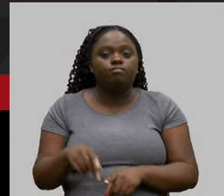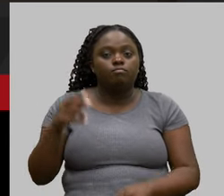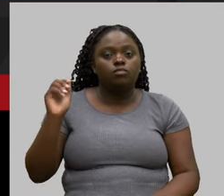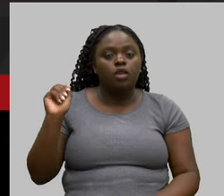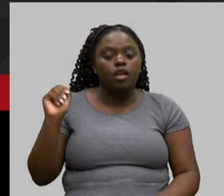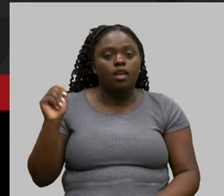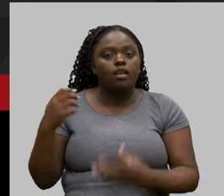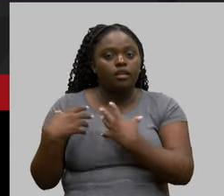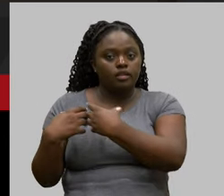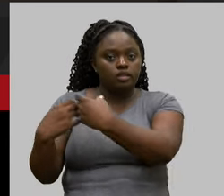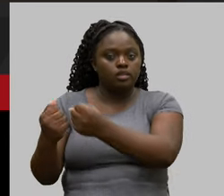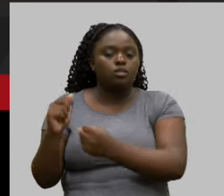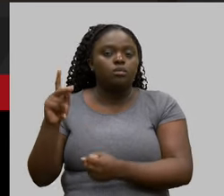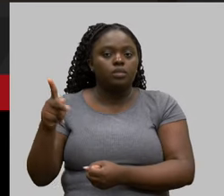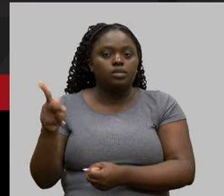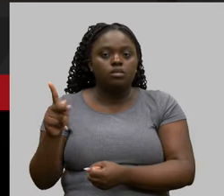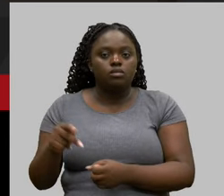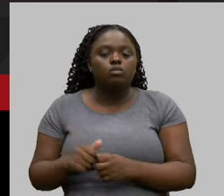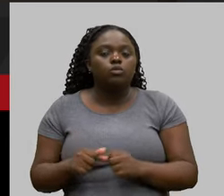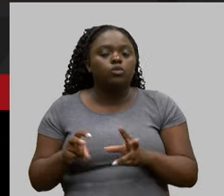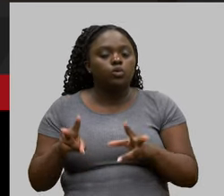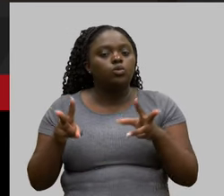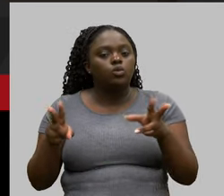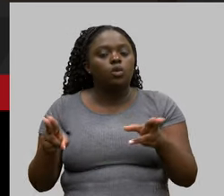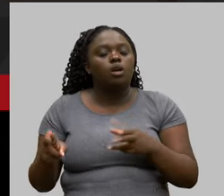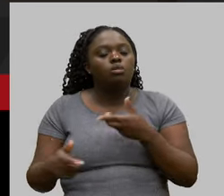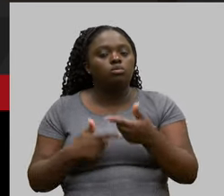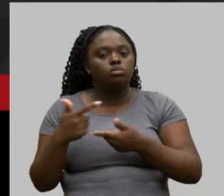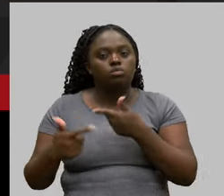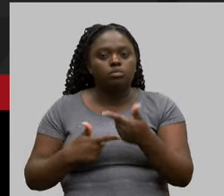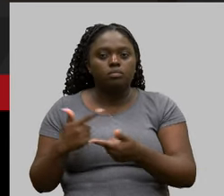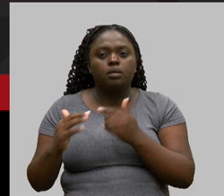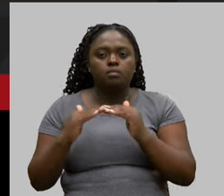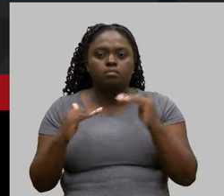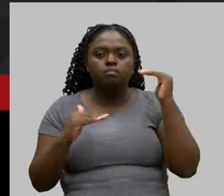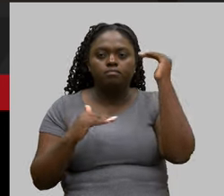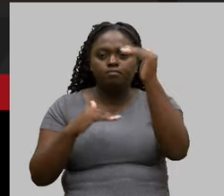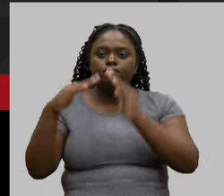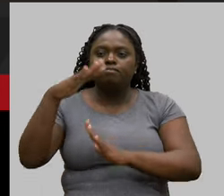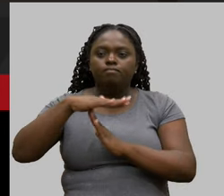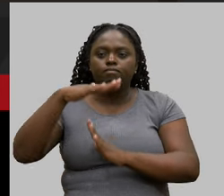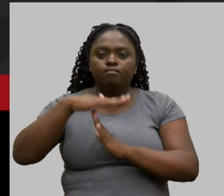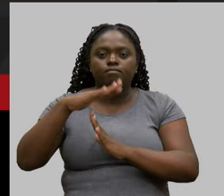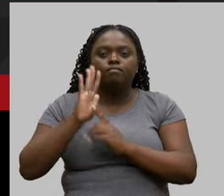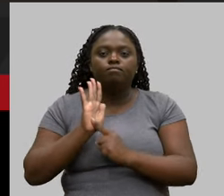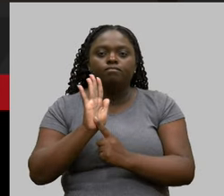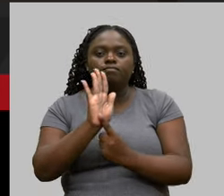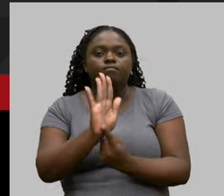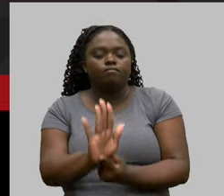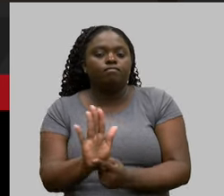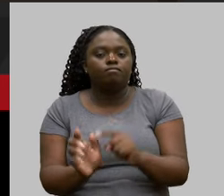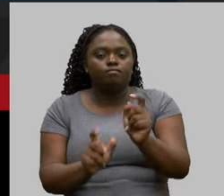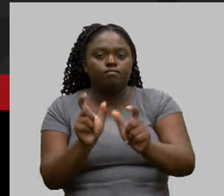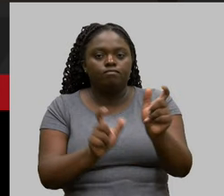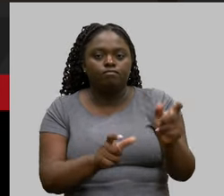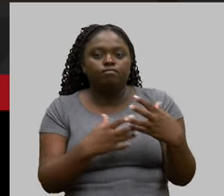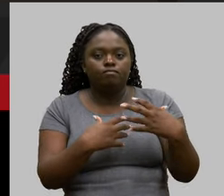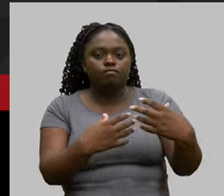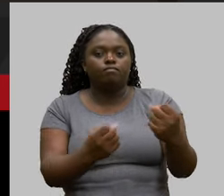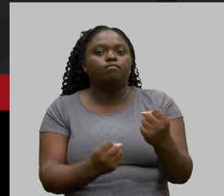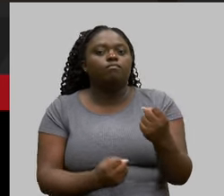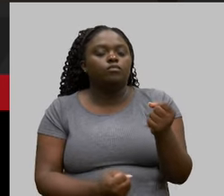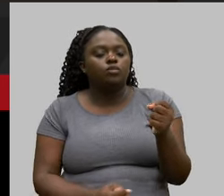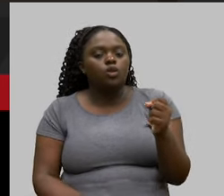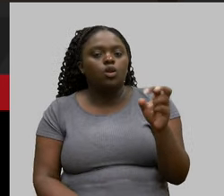igual a dos Servidores em atividade que superem o limite máximo estabelecido para os os benefícios do regime geral fim